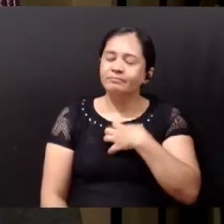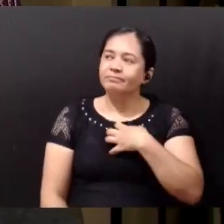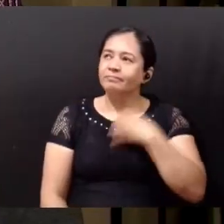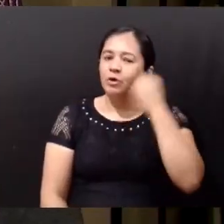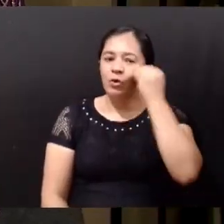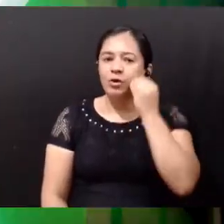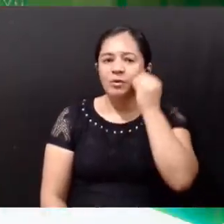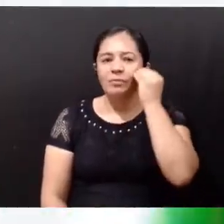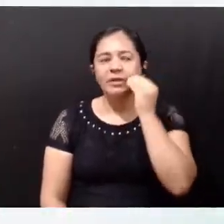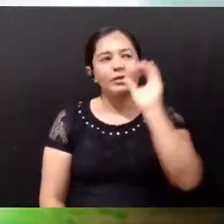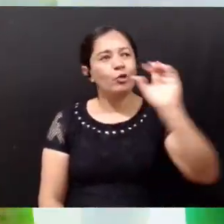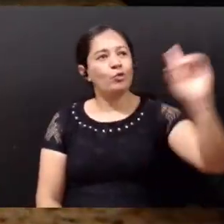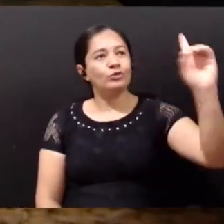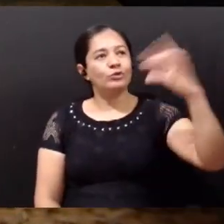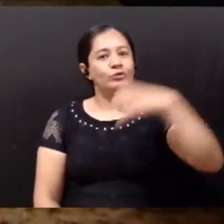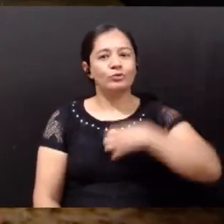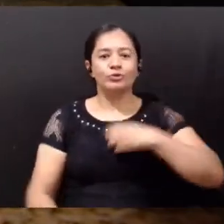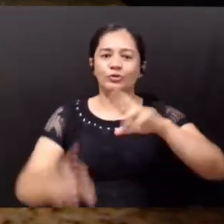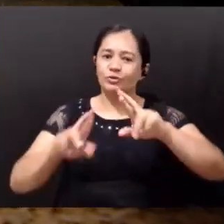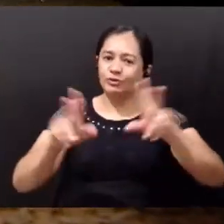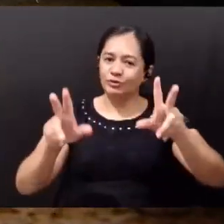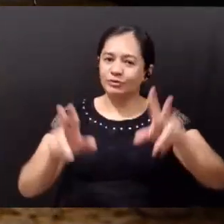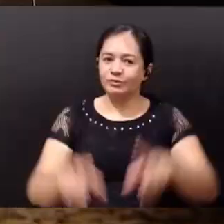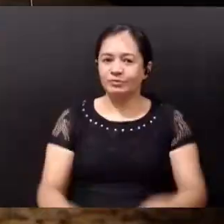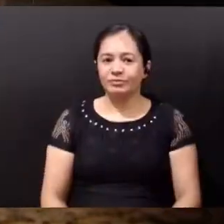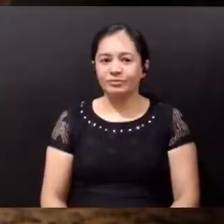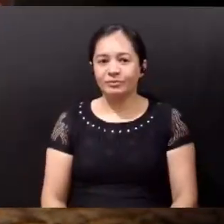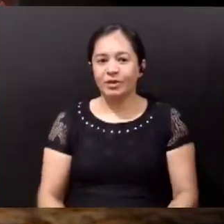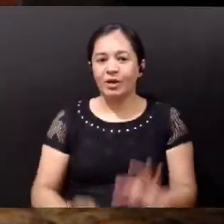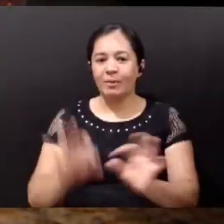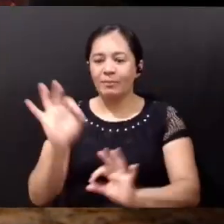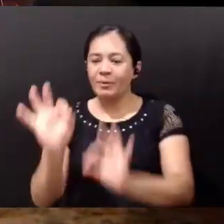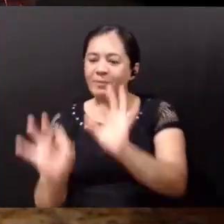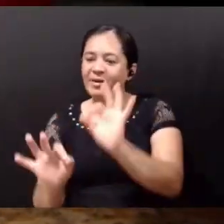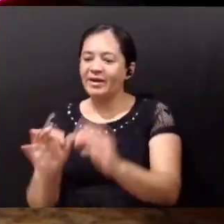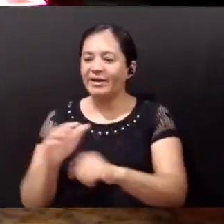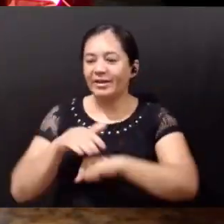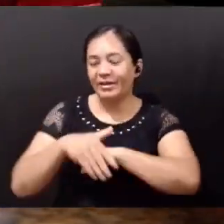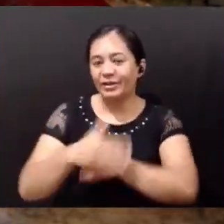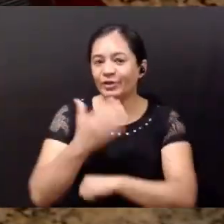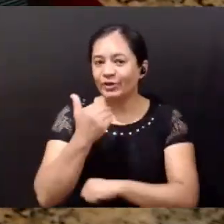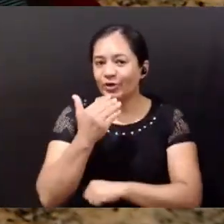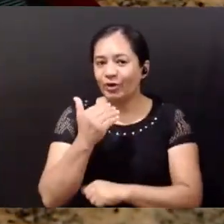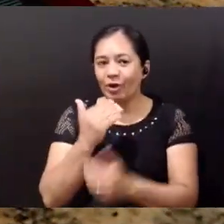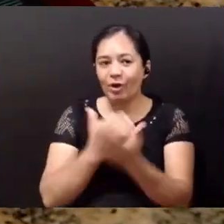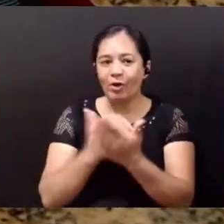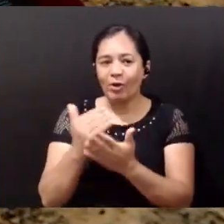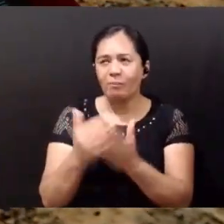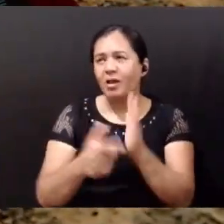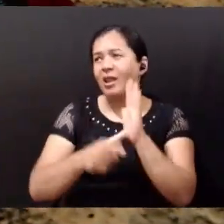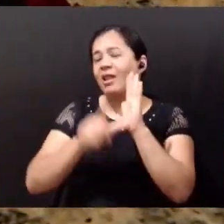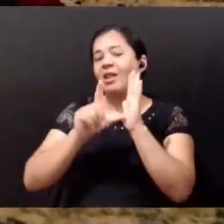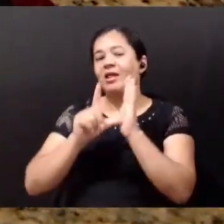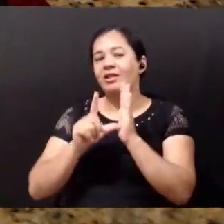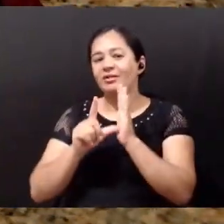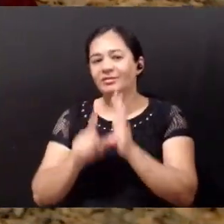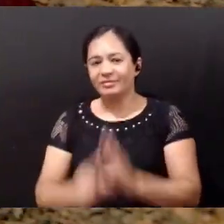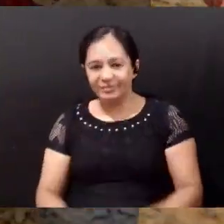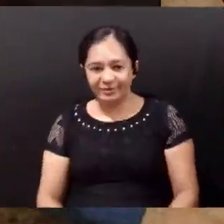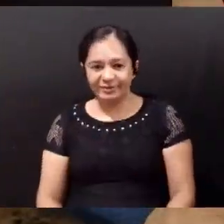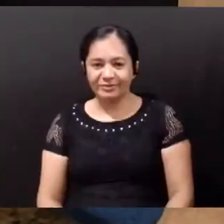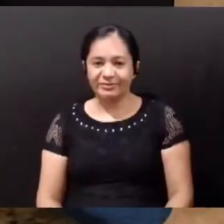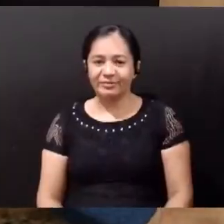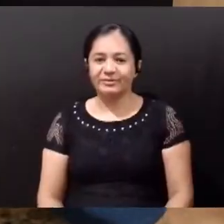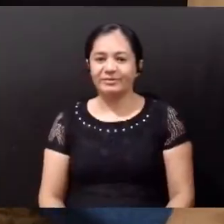maneira diferenciada. Para o jantar de Natal, a preparação começa bem antes, após as doações dos